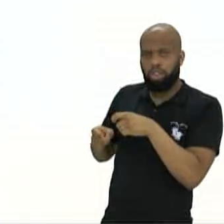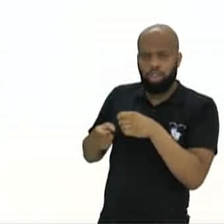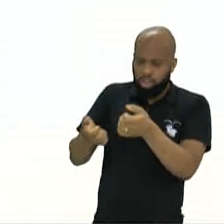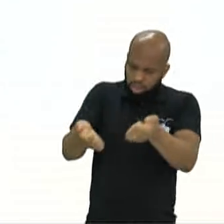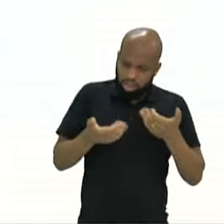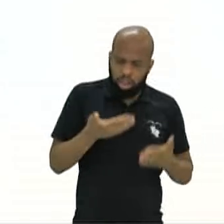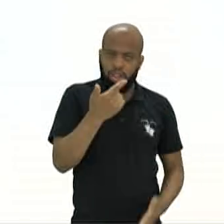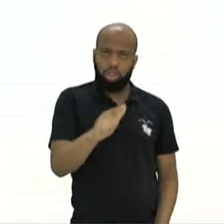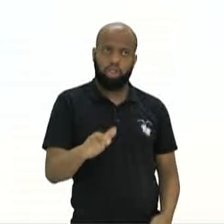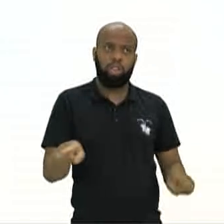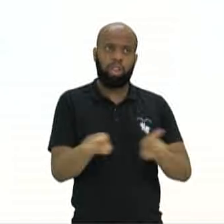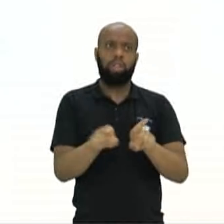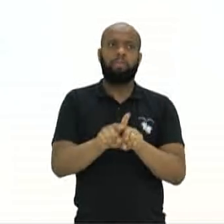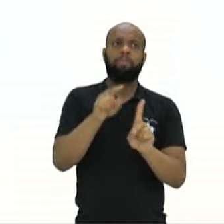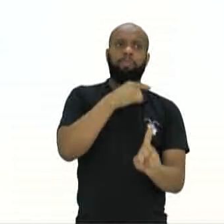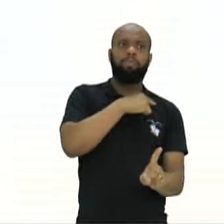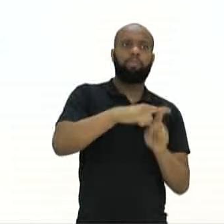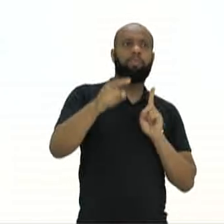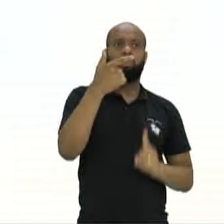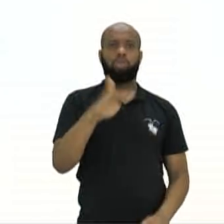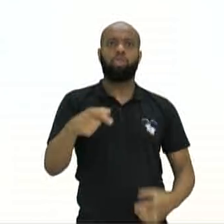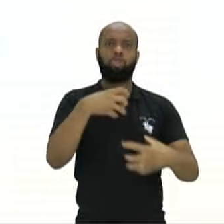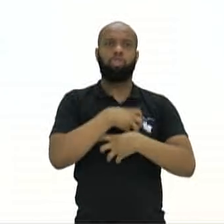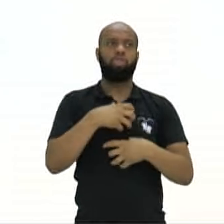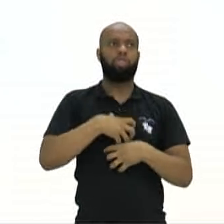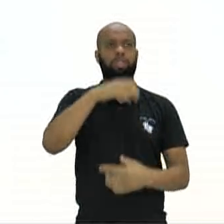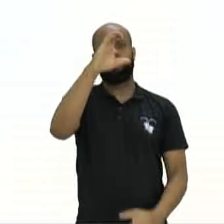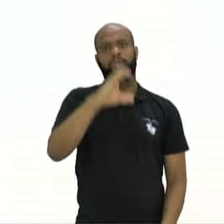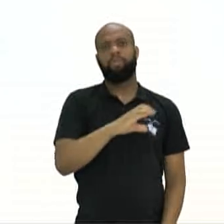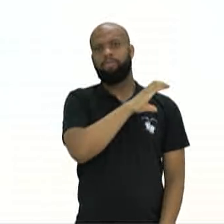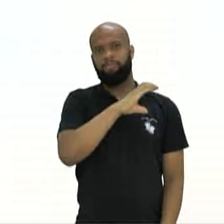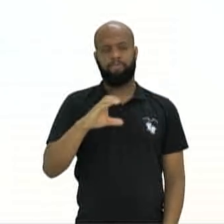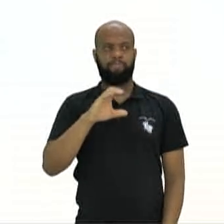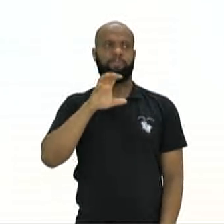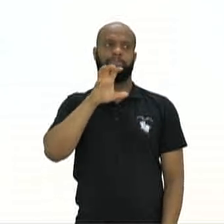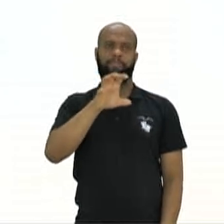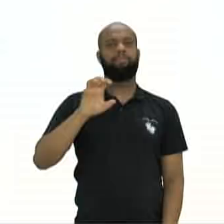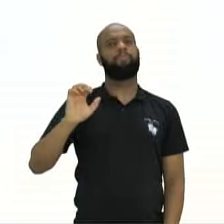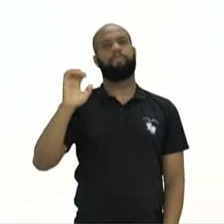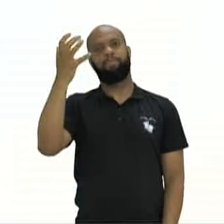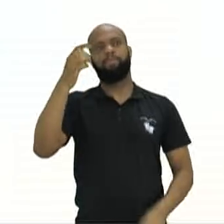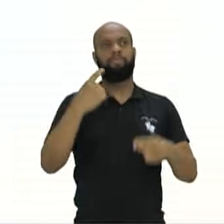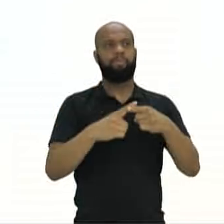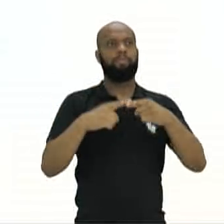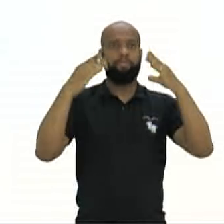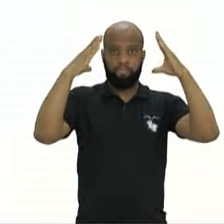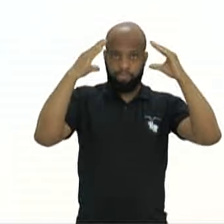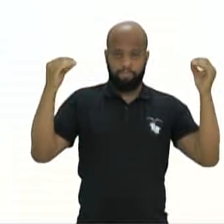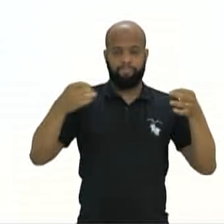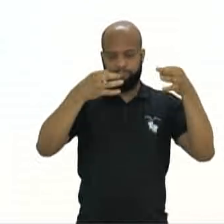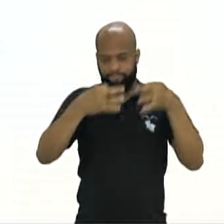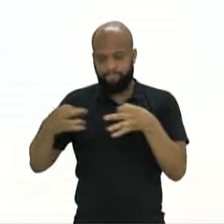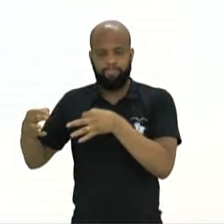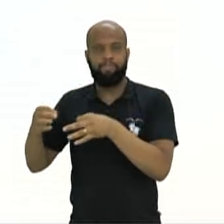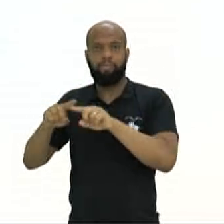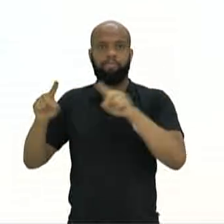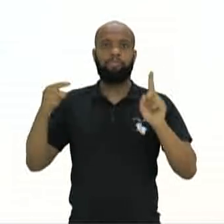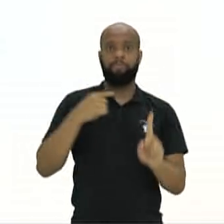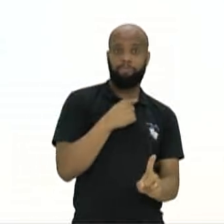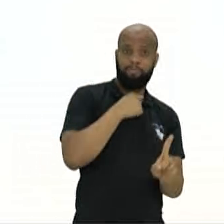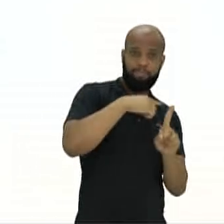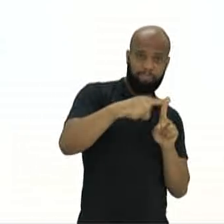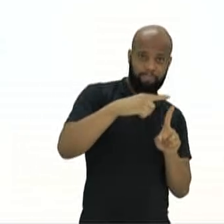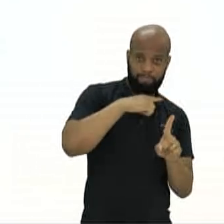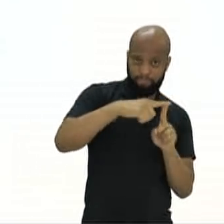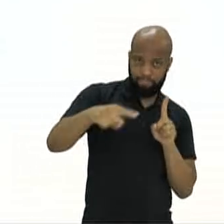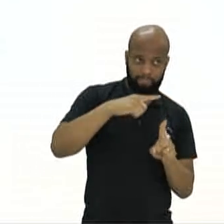eles. E também proibiu, novamente, a prática da religião católica. Aí também eu vou te contar, né? Os holandeses estavam fazendo tudo certo, né? Aí vai proibir